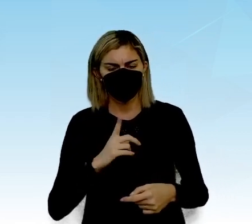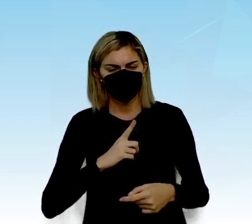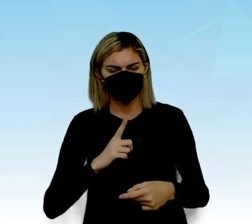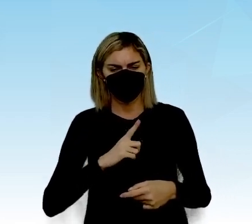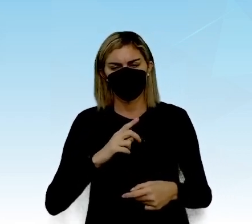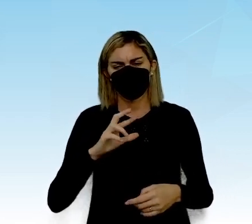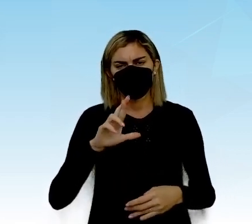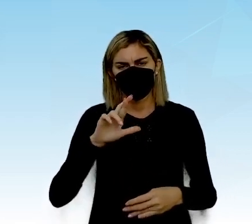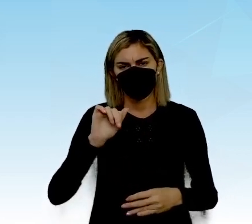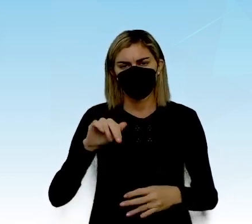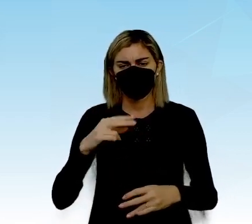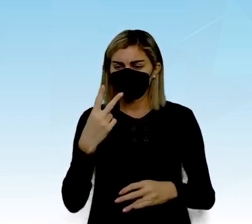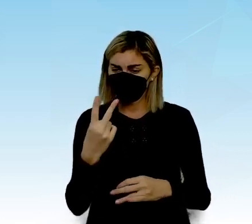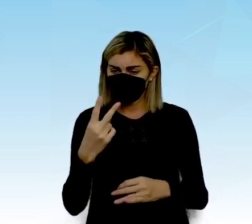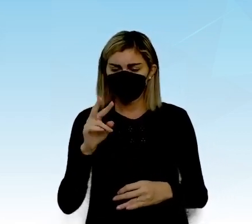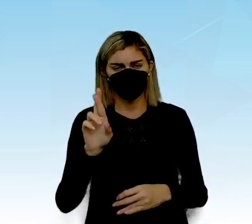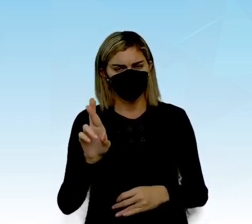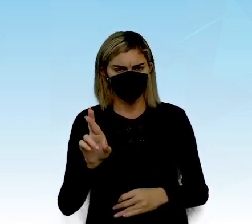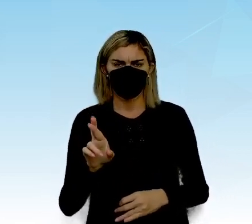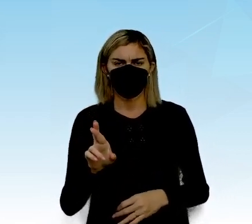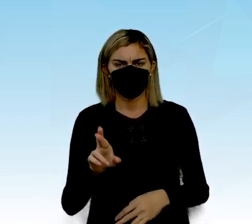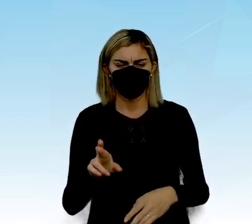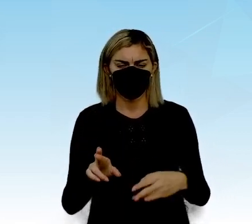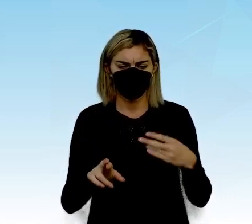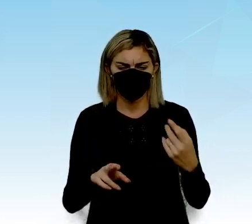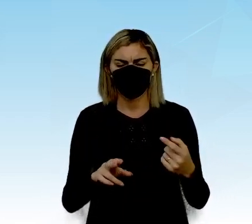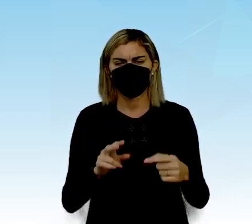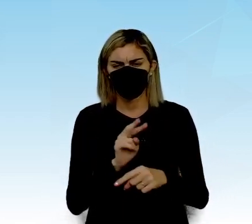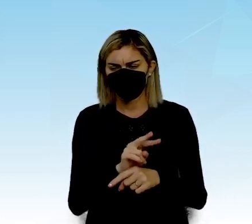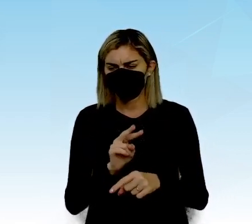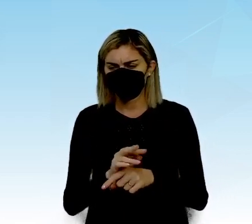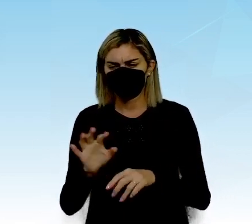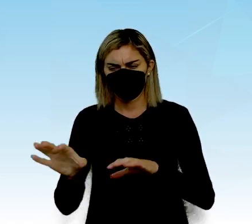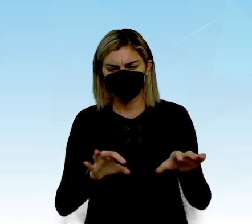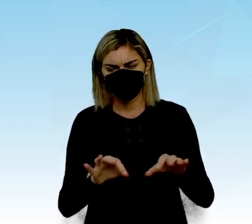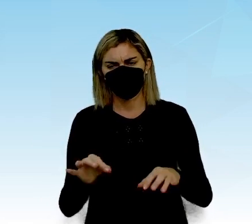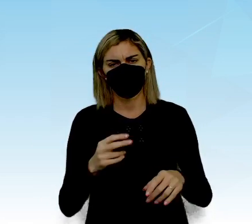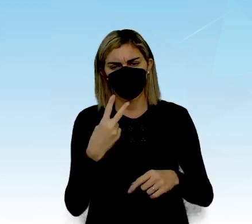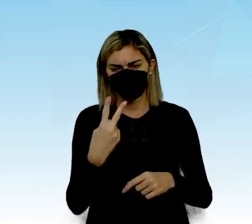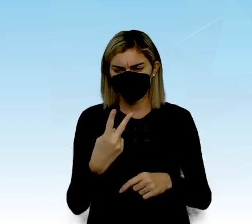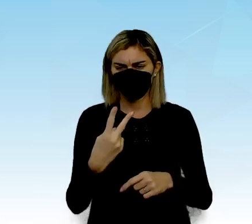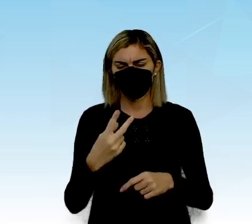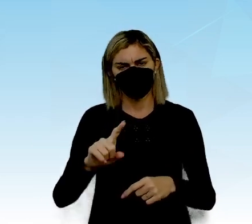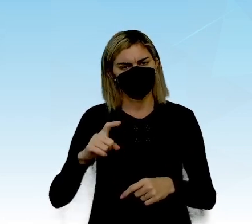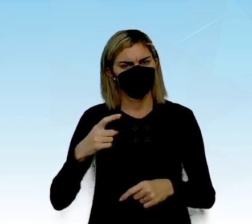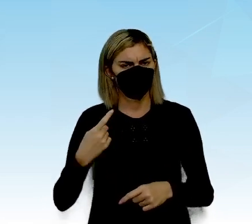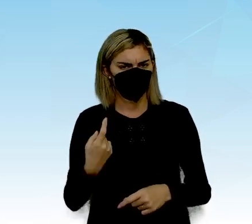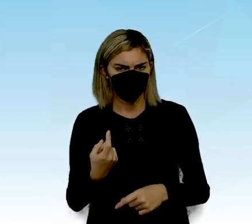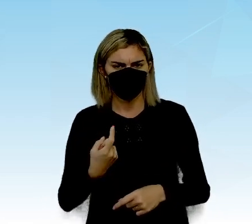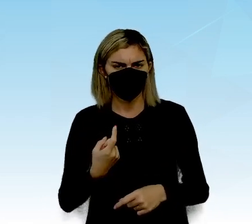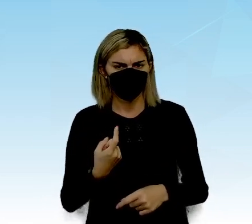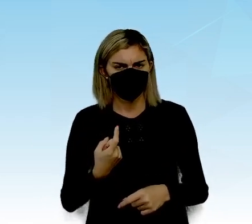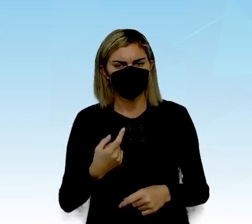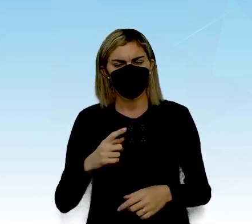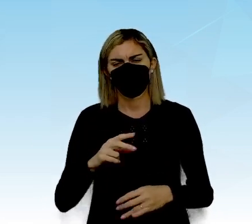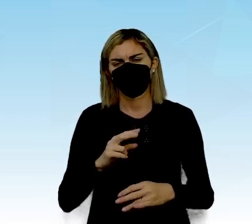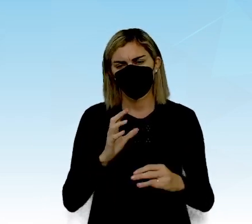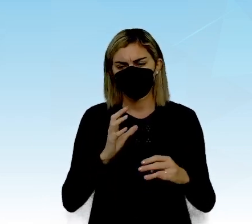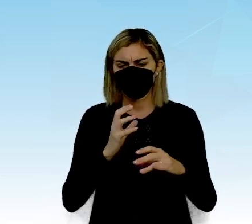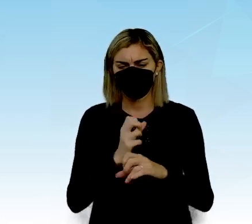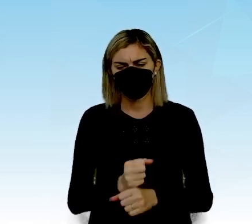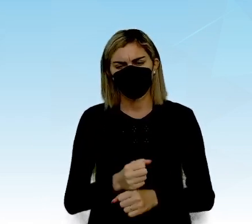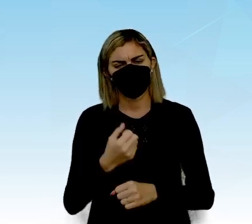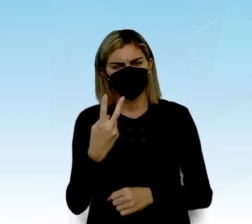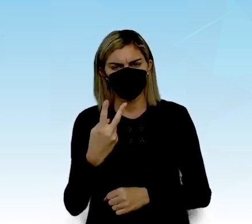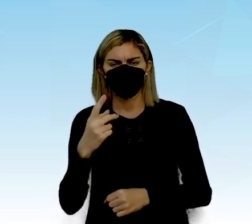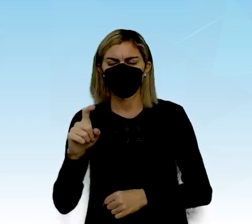que é 2Rs, cuja distribuição é 2X. Então, eu pego X somado com 2X,